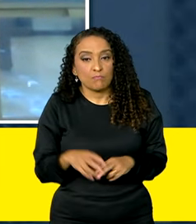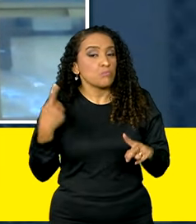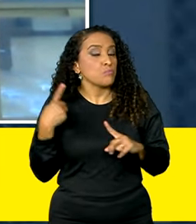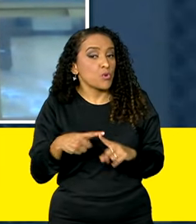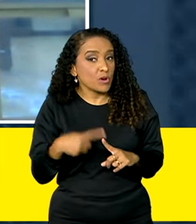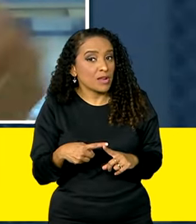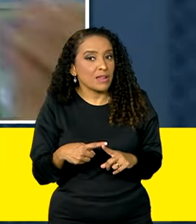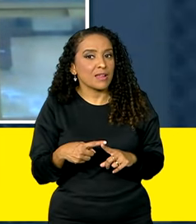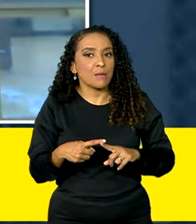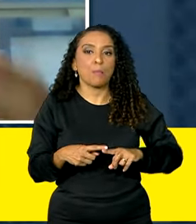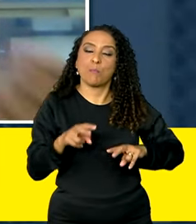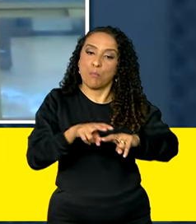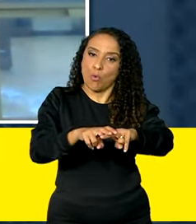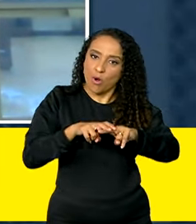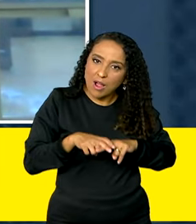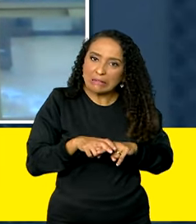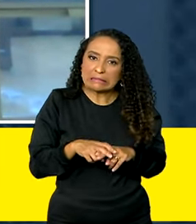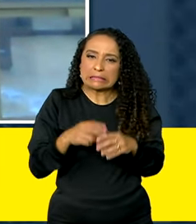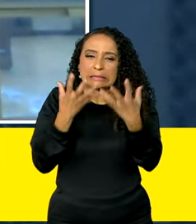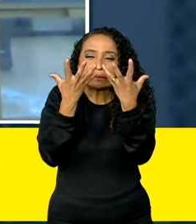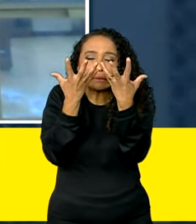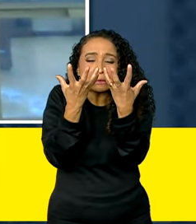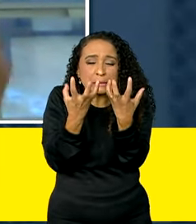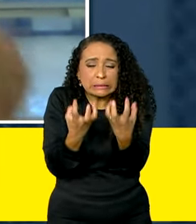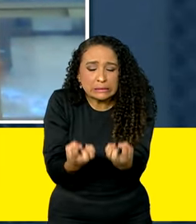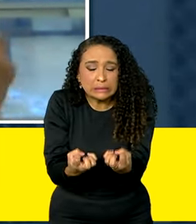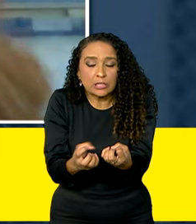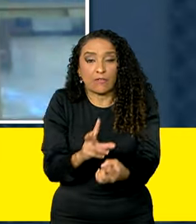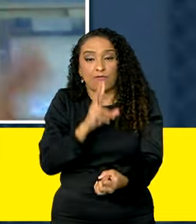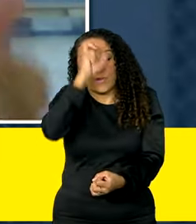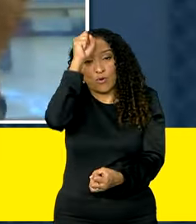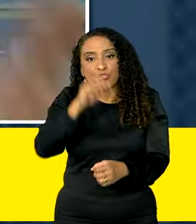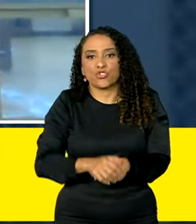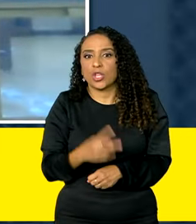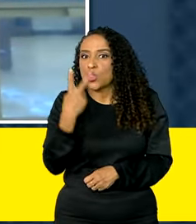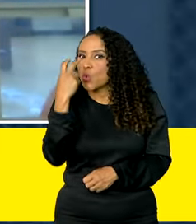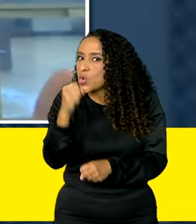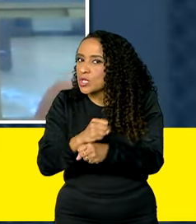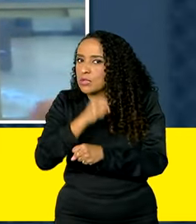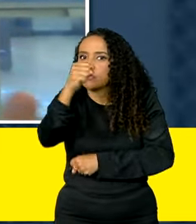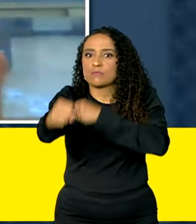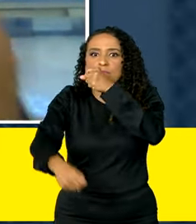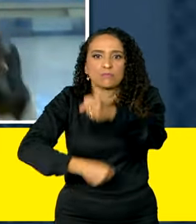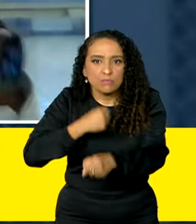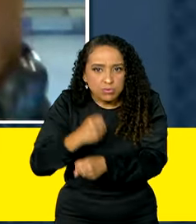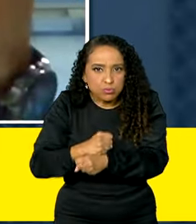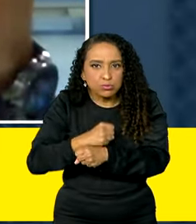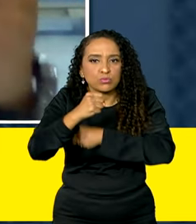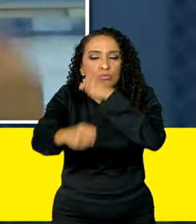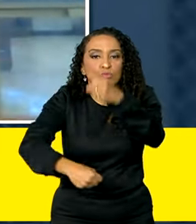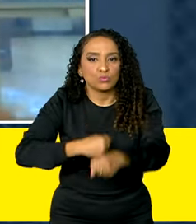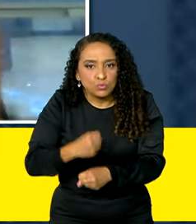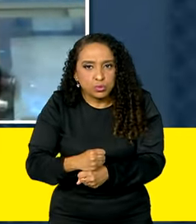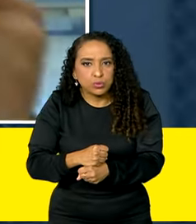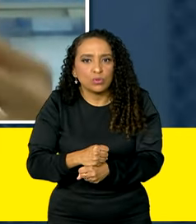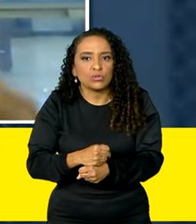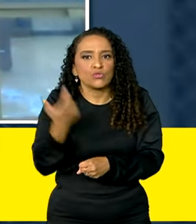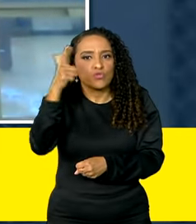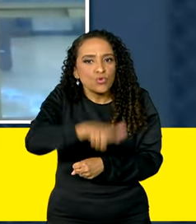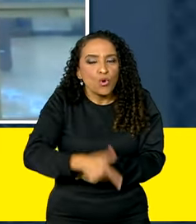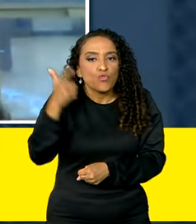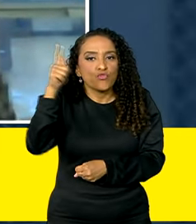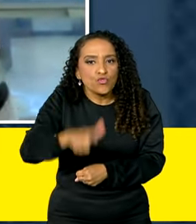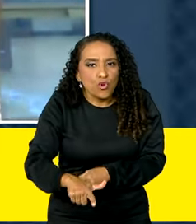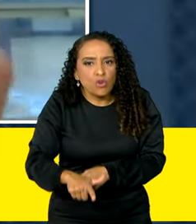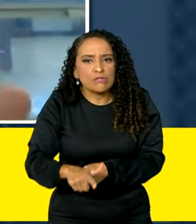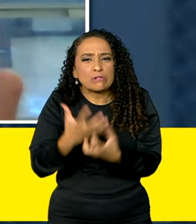quê? Sobretudo por causa da seca extrema. 2 anos seguidos, ineditamente seguidos,